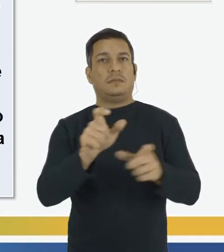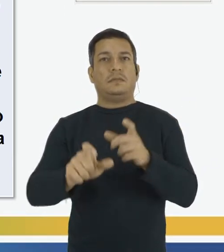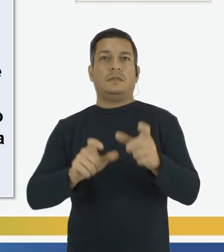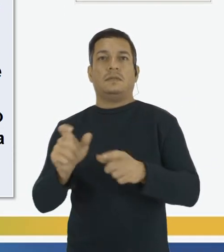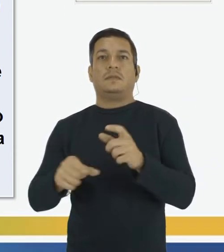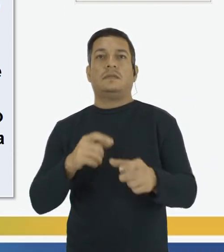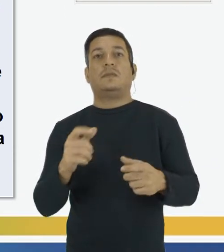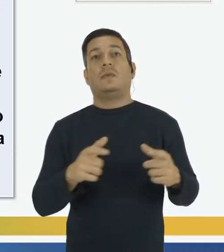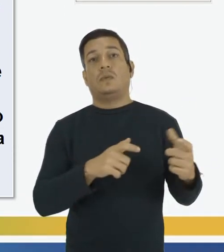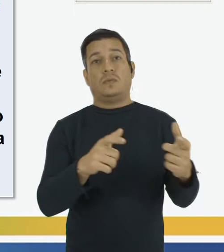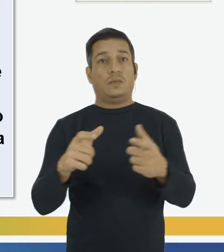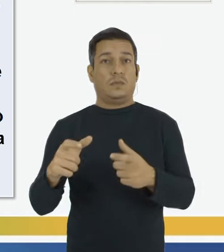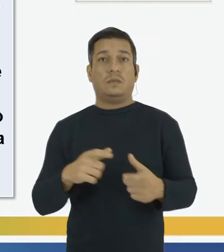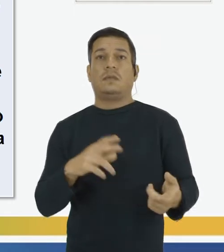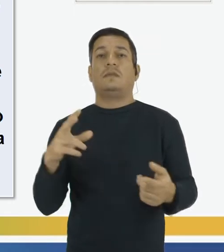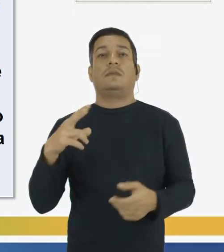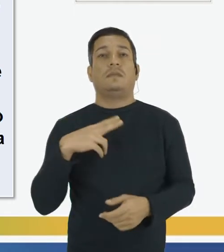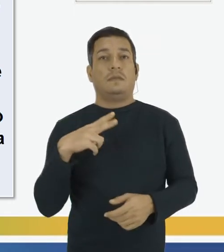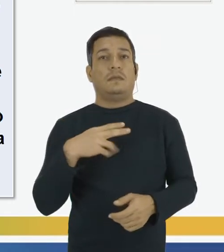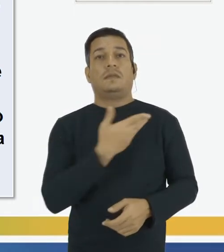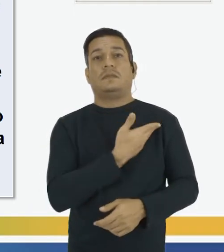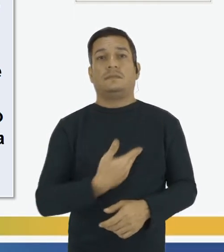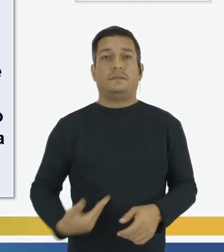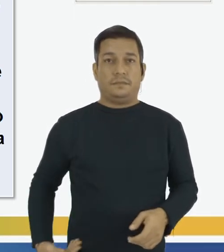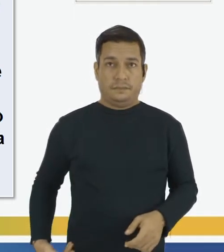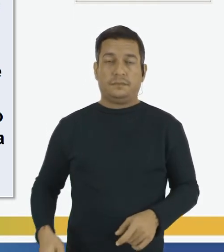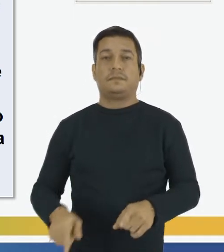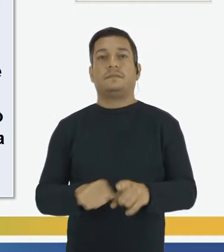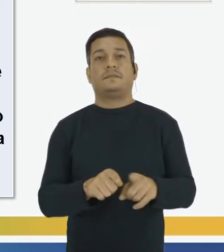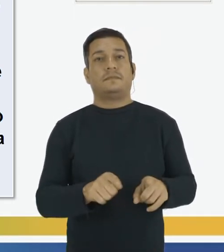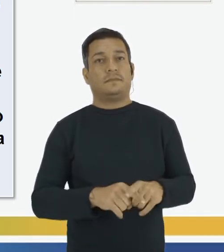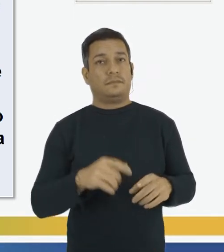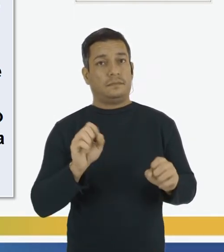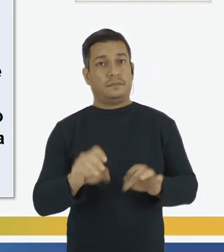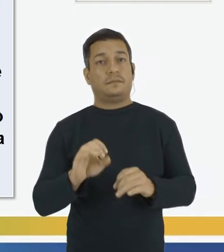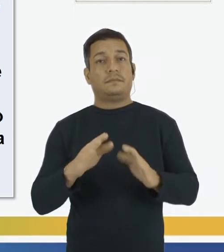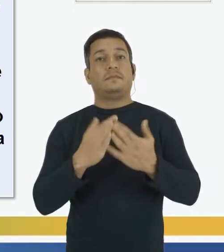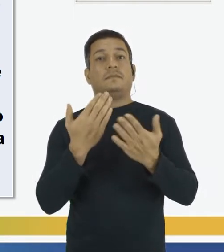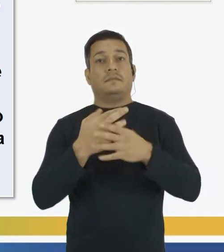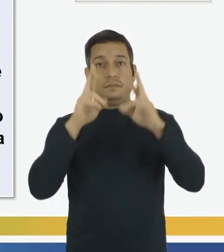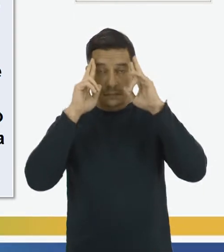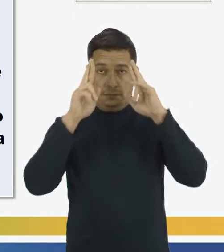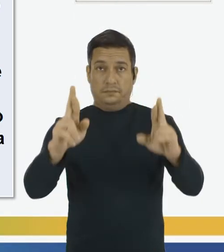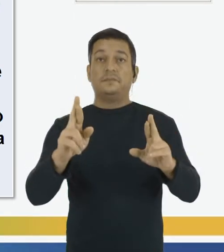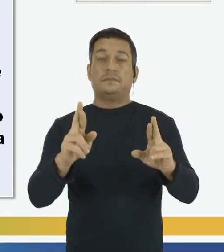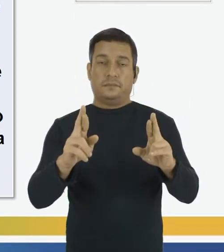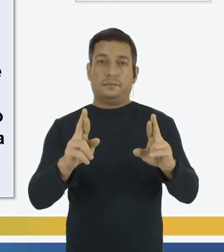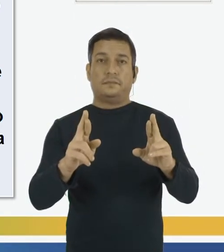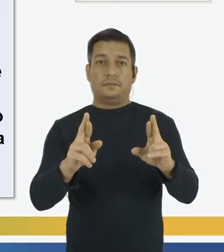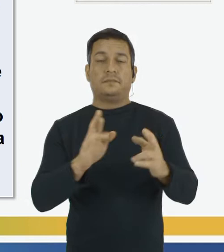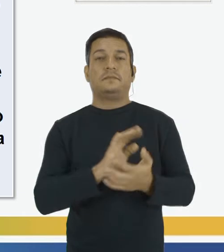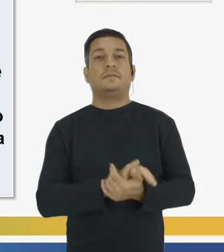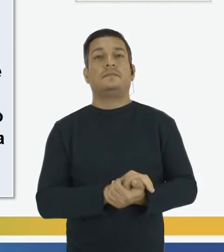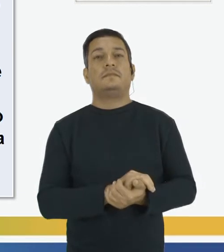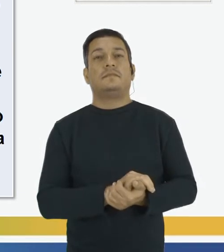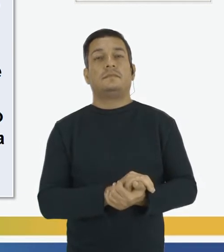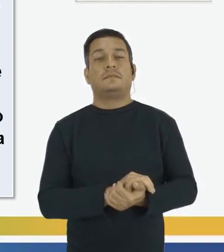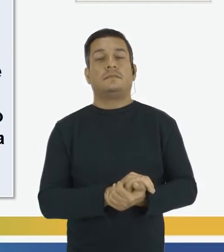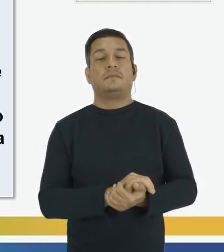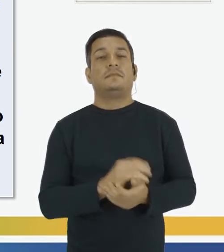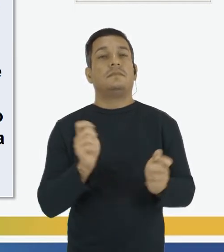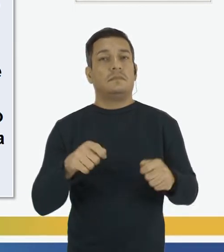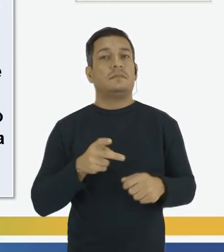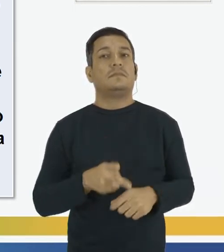do espaço privado, né? A escola vai ensinar o respeito a isso, né? Então, vai